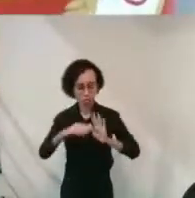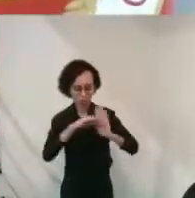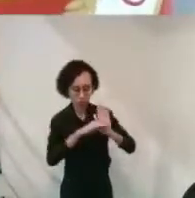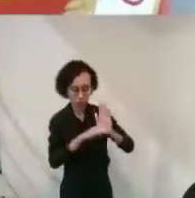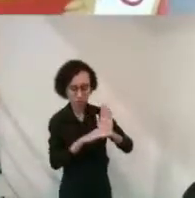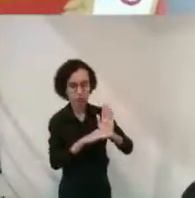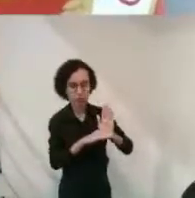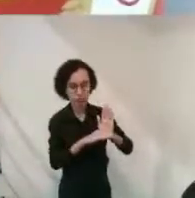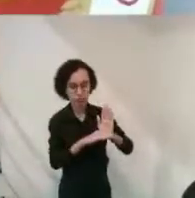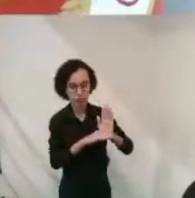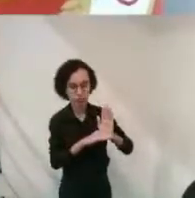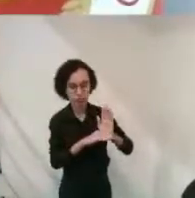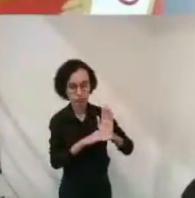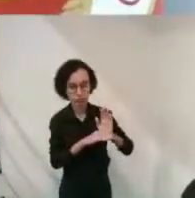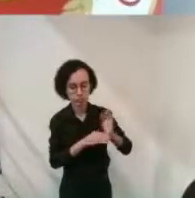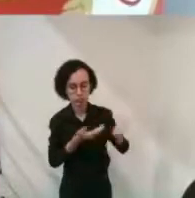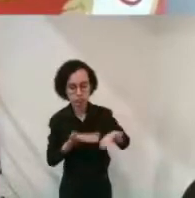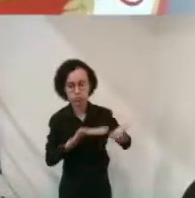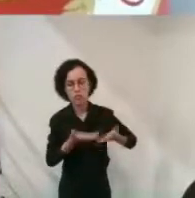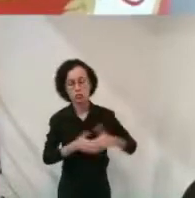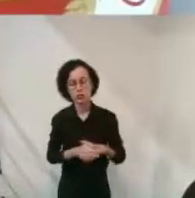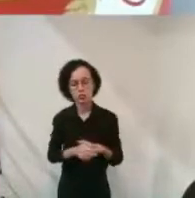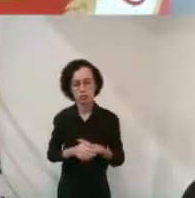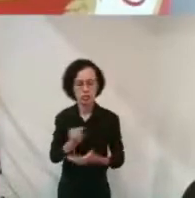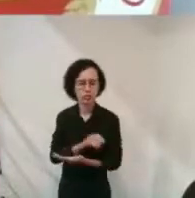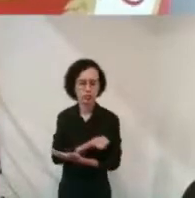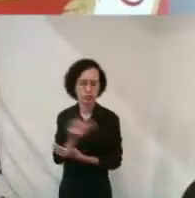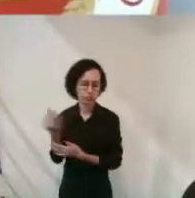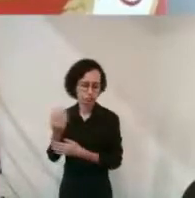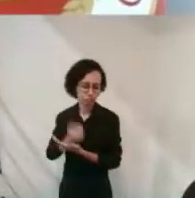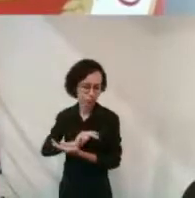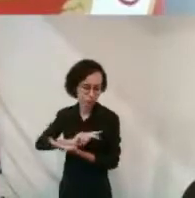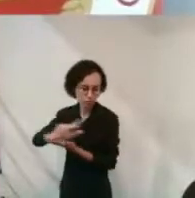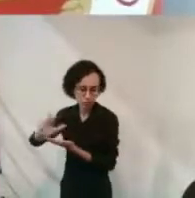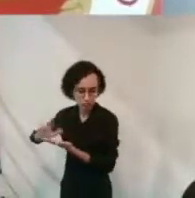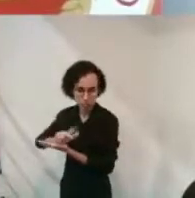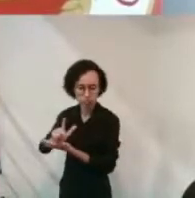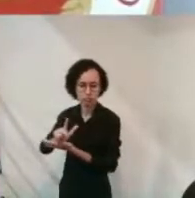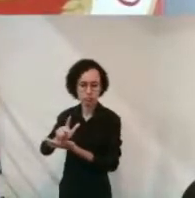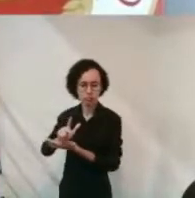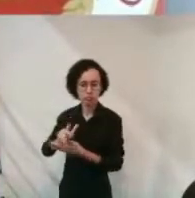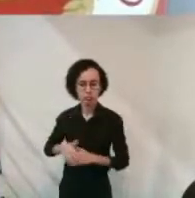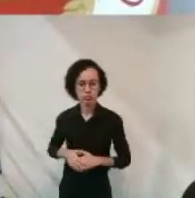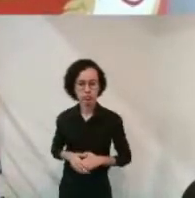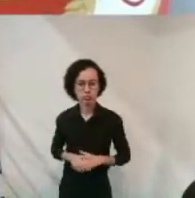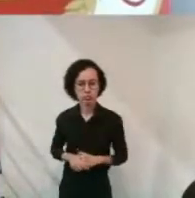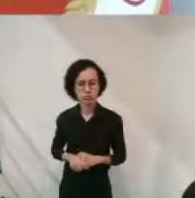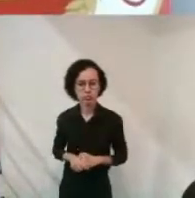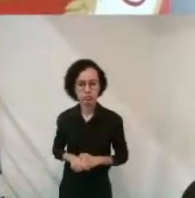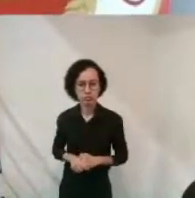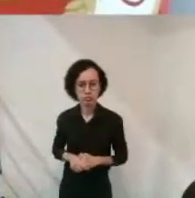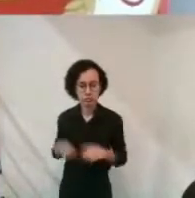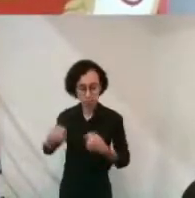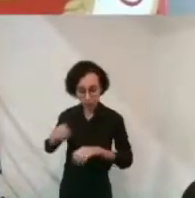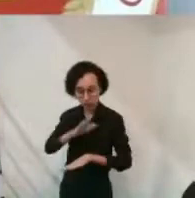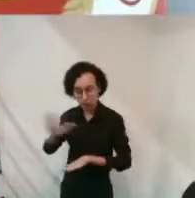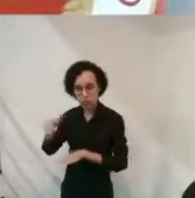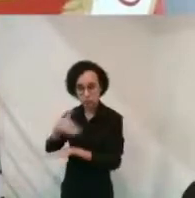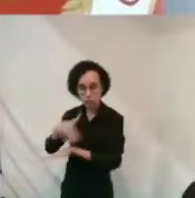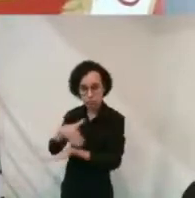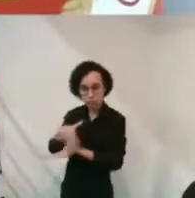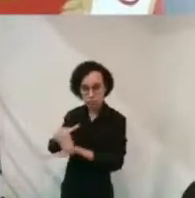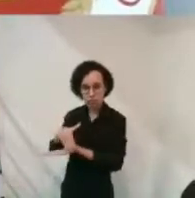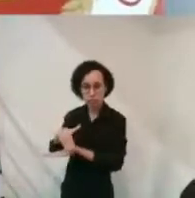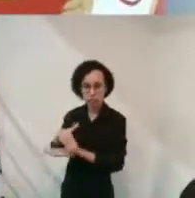Olha quanta fonte nós temos para beneficiar esses trabalhadores. Não haveria necessidade de eles estarem na rua? Absolutamente.